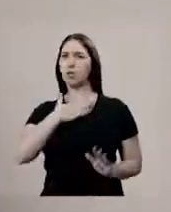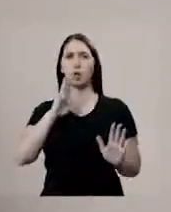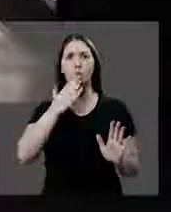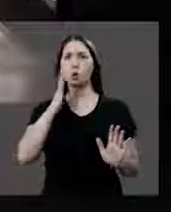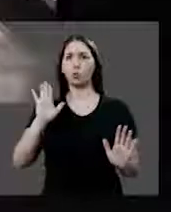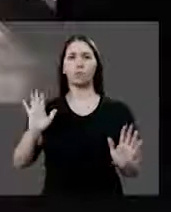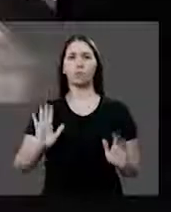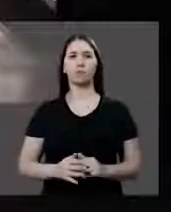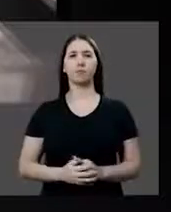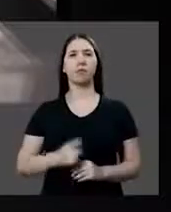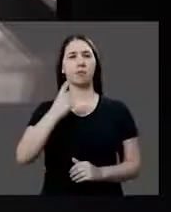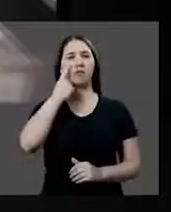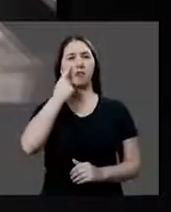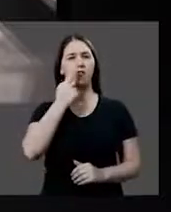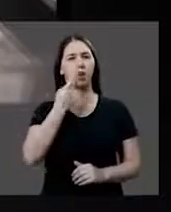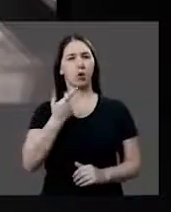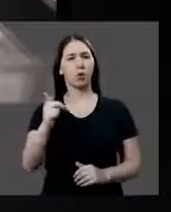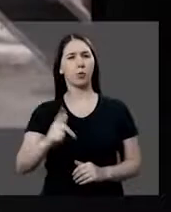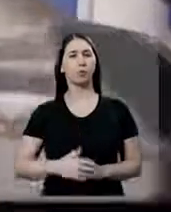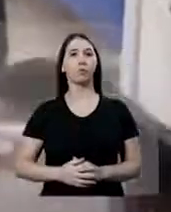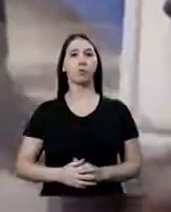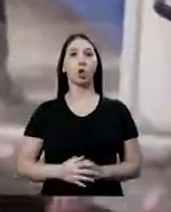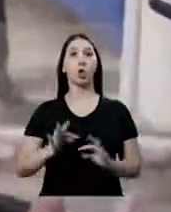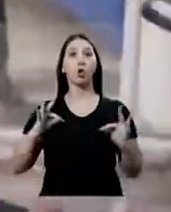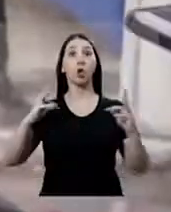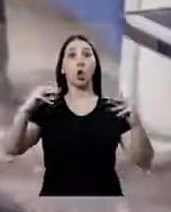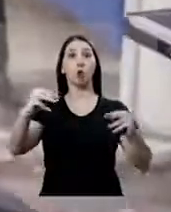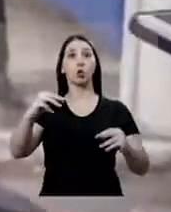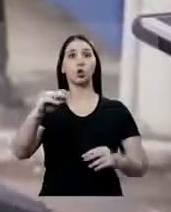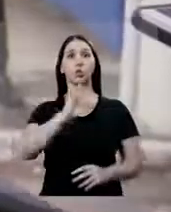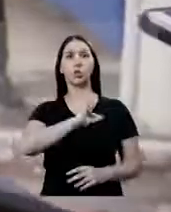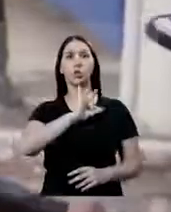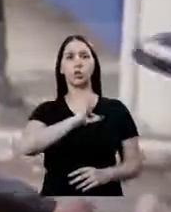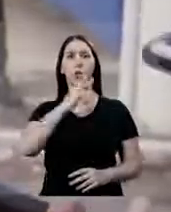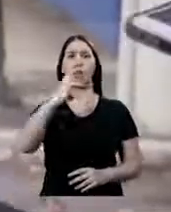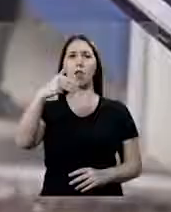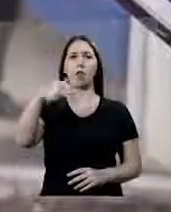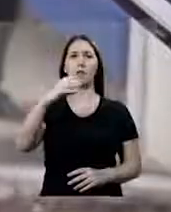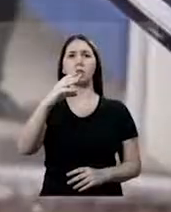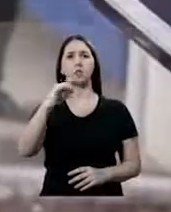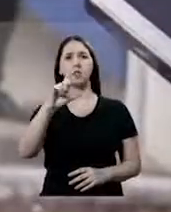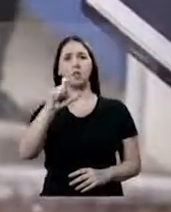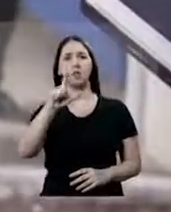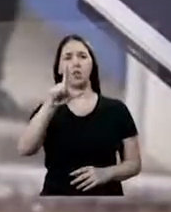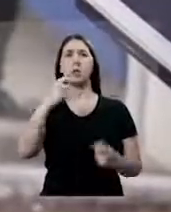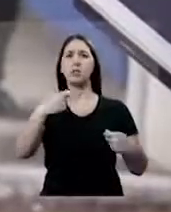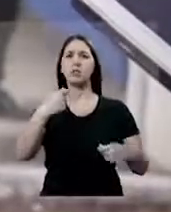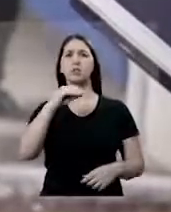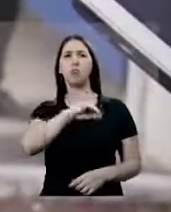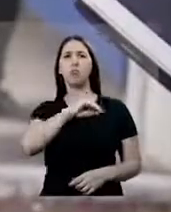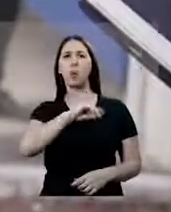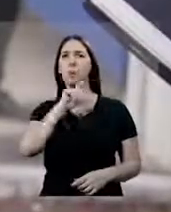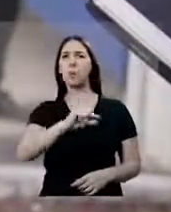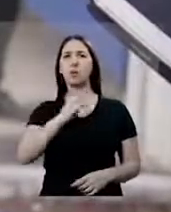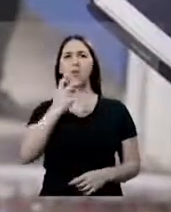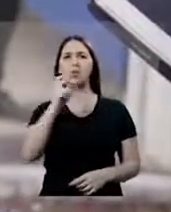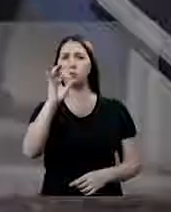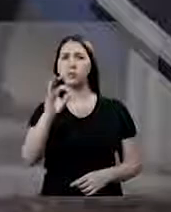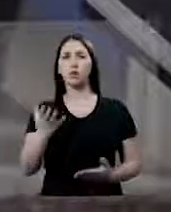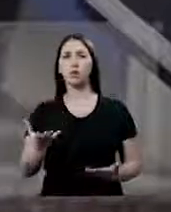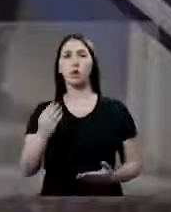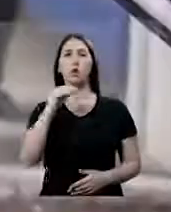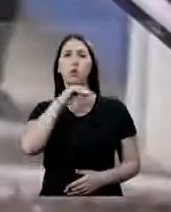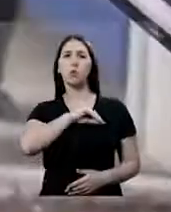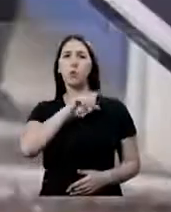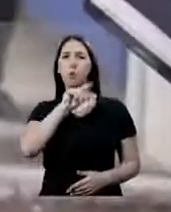prometi. Mas veja o que ele já disse. Para todos os policiais militares e civis, no mínimo 25% tem que ser recolocado em cada um dos